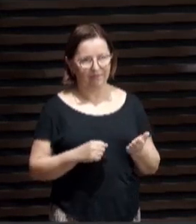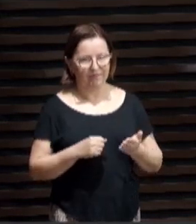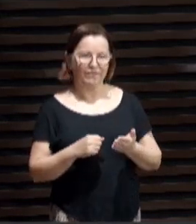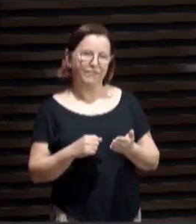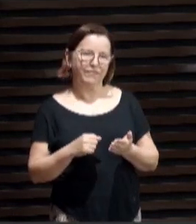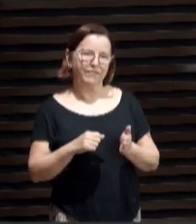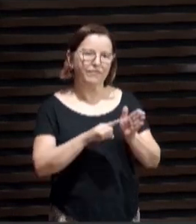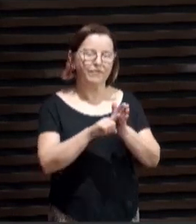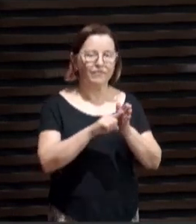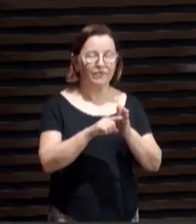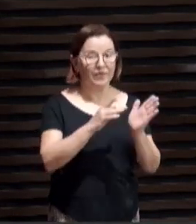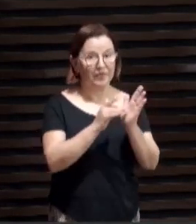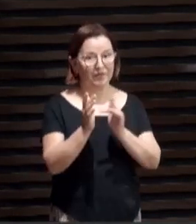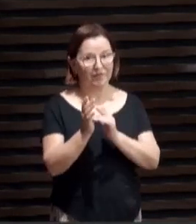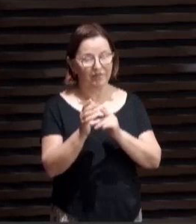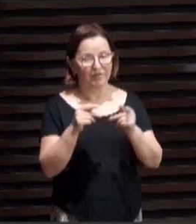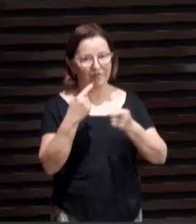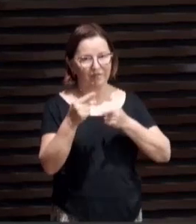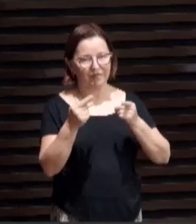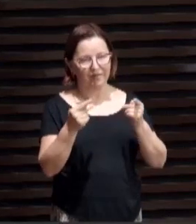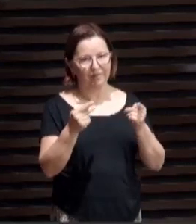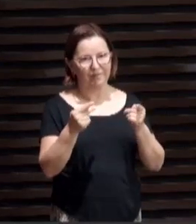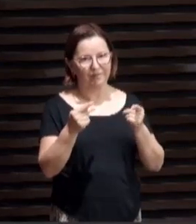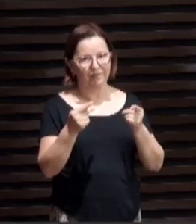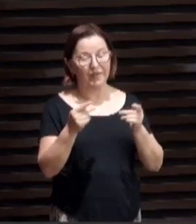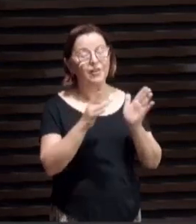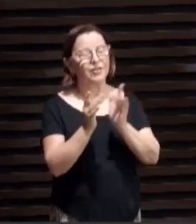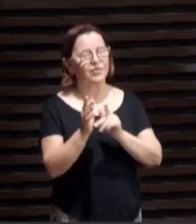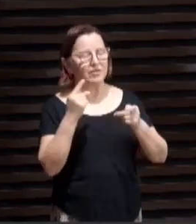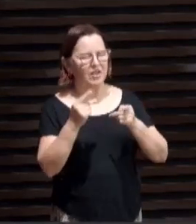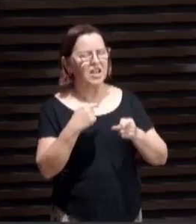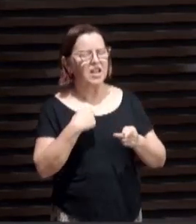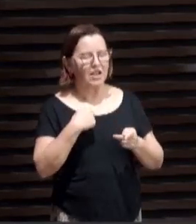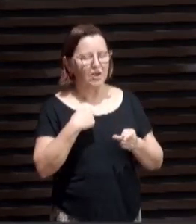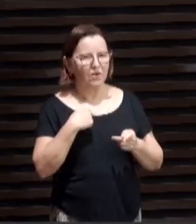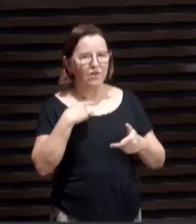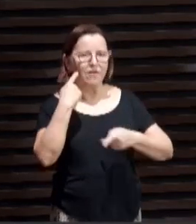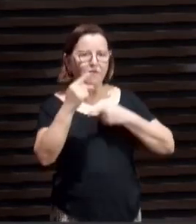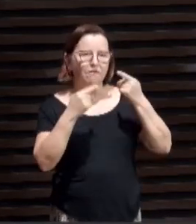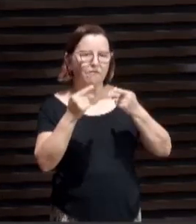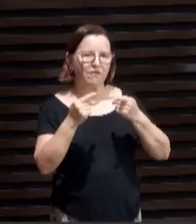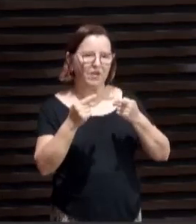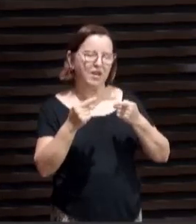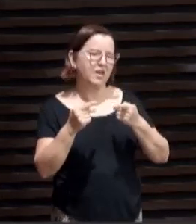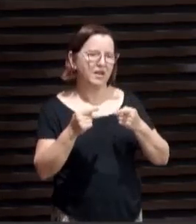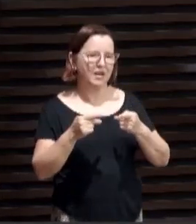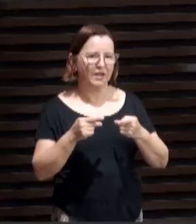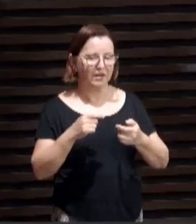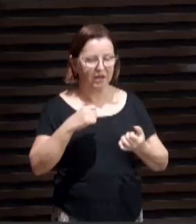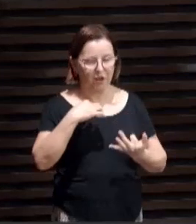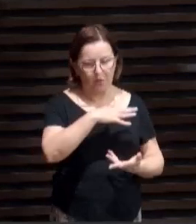doutrina. Declarou-lhe Jesus: Eu tenho falado francamente ao mundo. Ensinei continuamente tanto